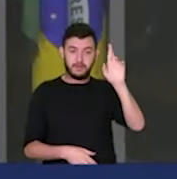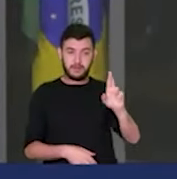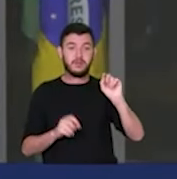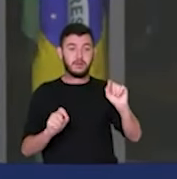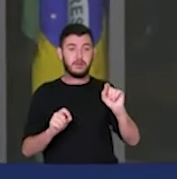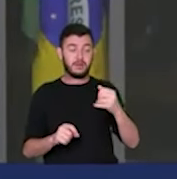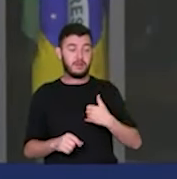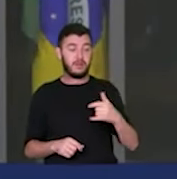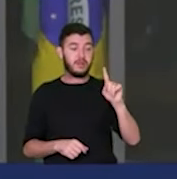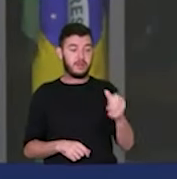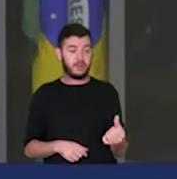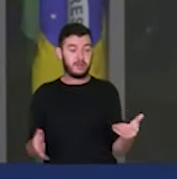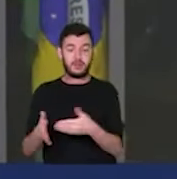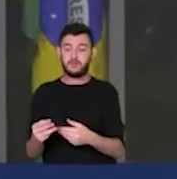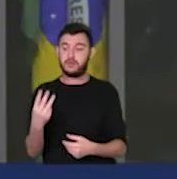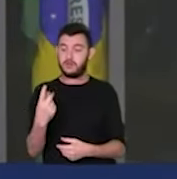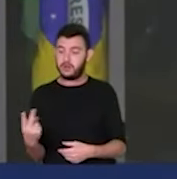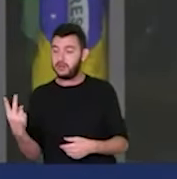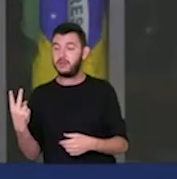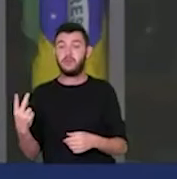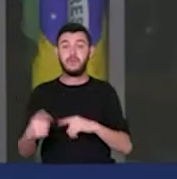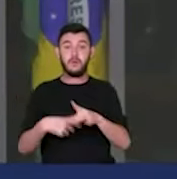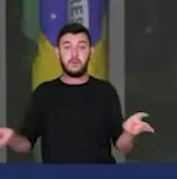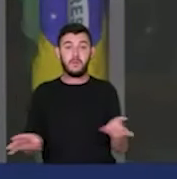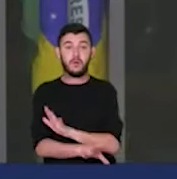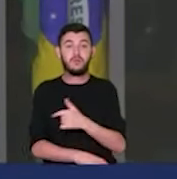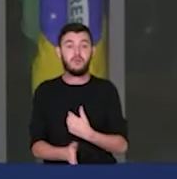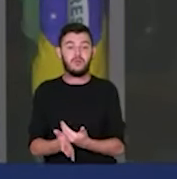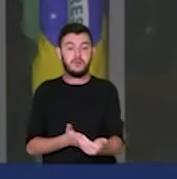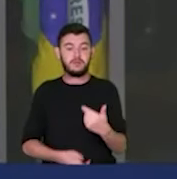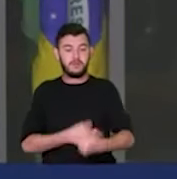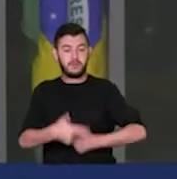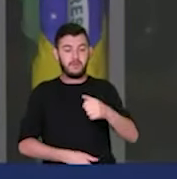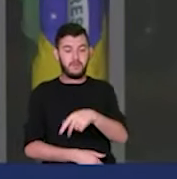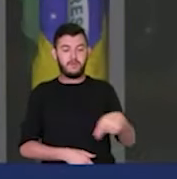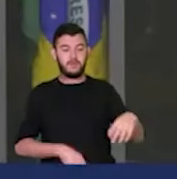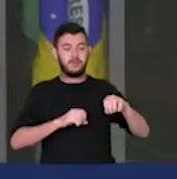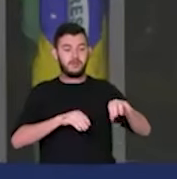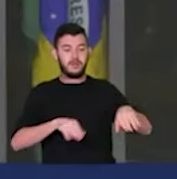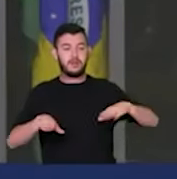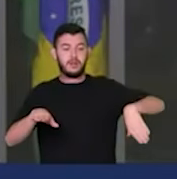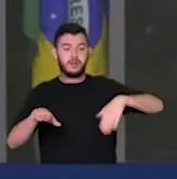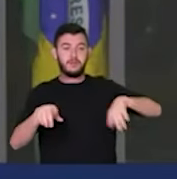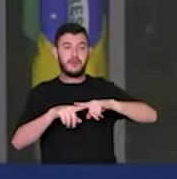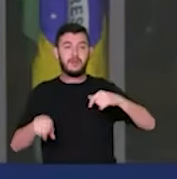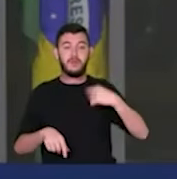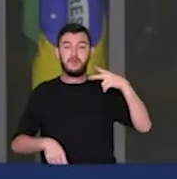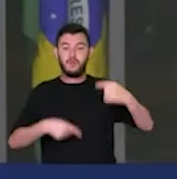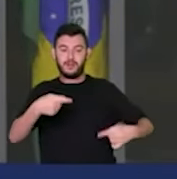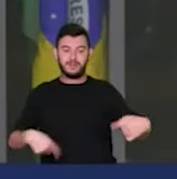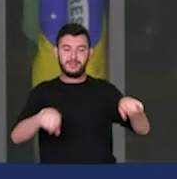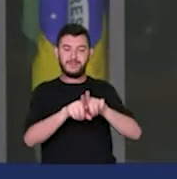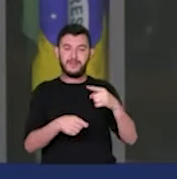E com 32 anos eu comecei uma nova vida sendo professor de natação em Copacabana. Sem querer eu estava fazendo política. Porque